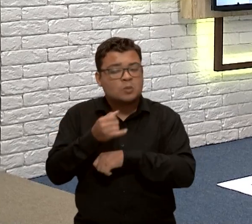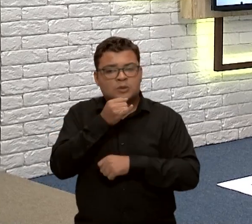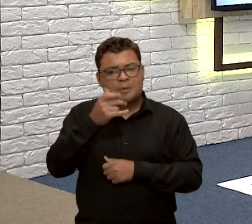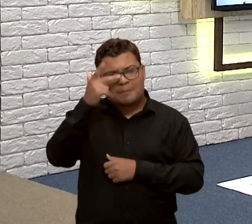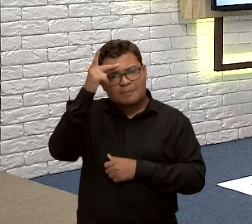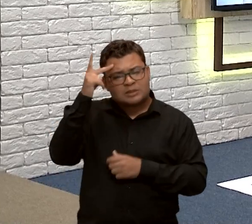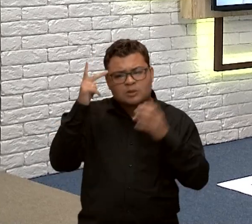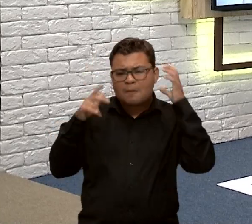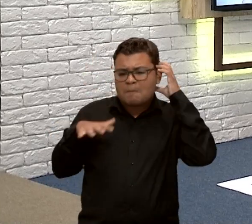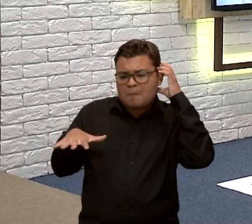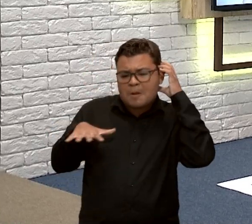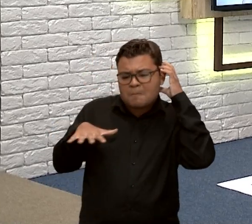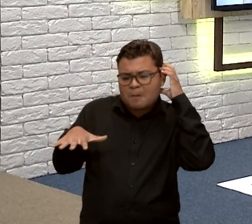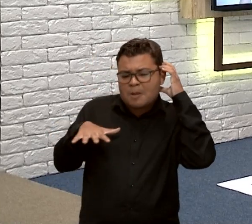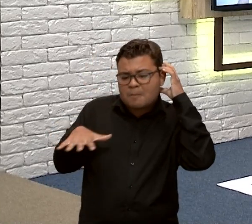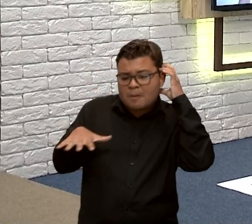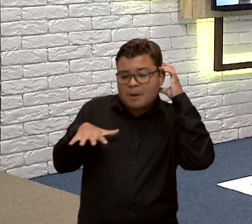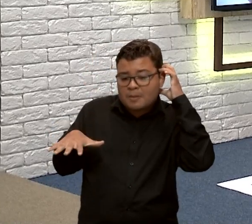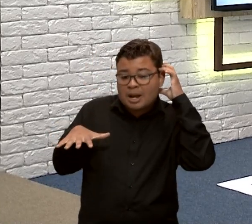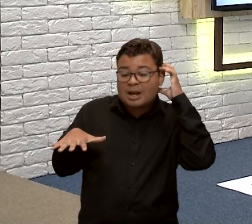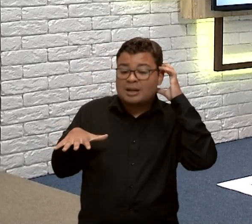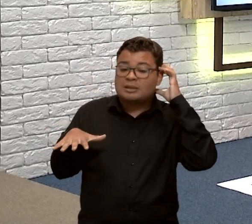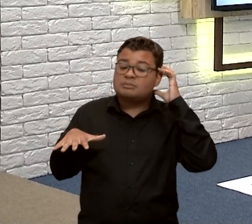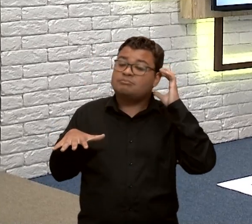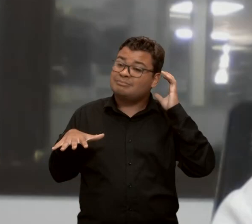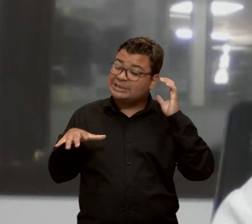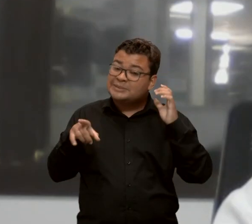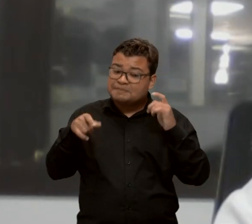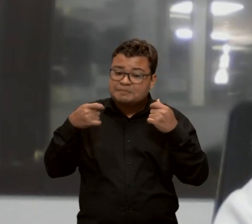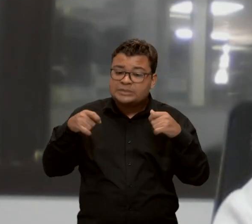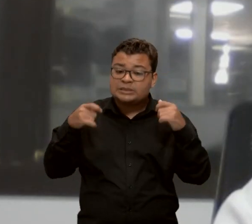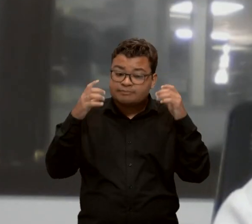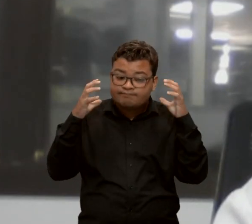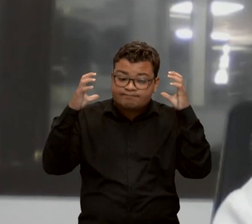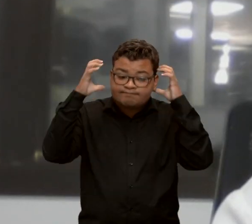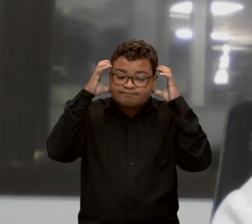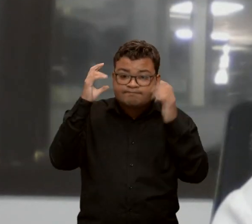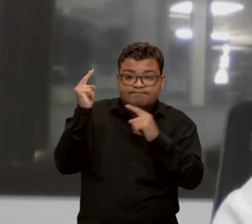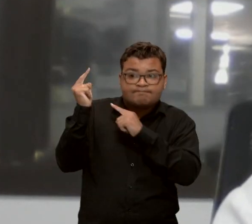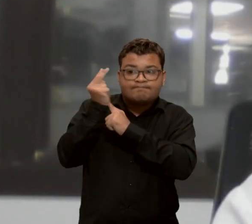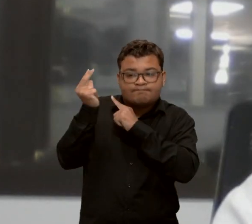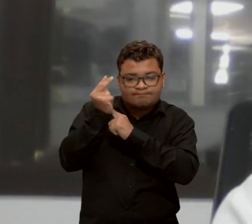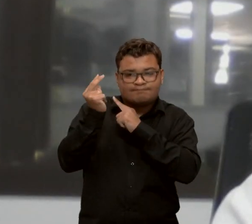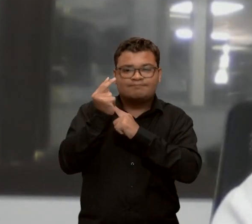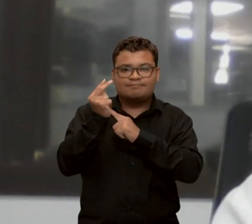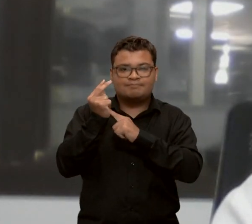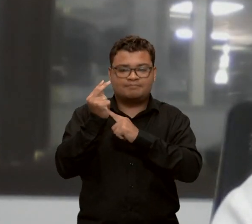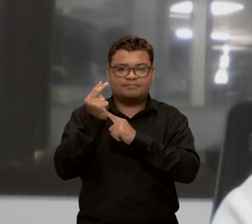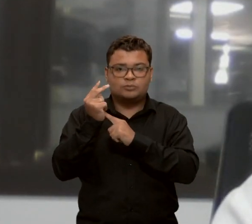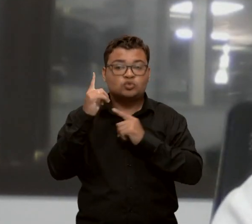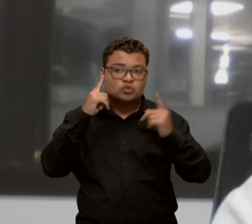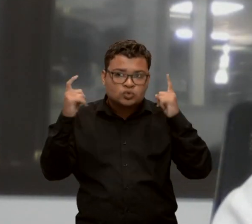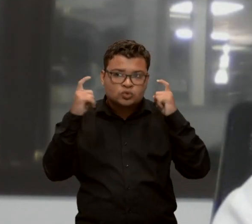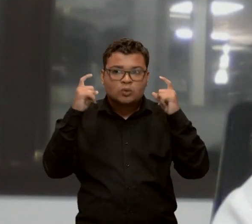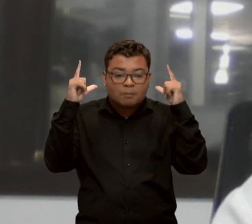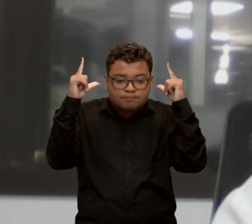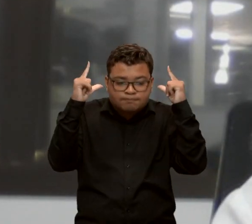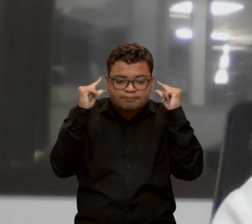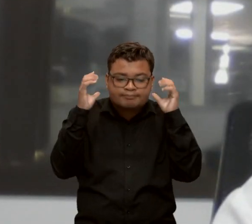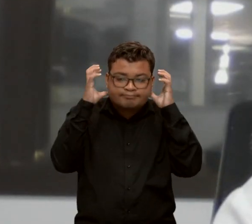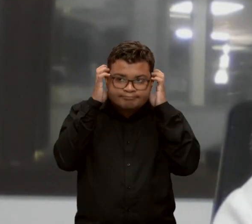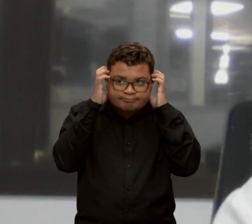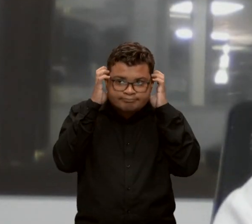que pelo menos ele use um abafador de som, né? É um recurso que pelo menos